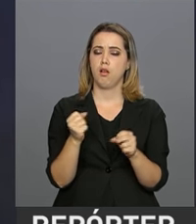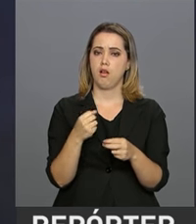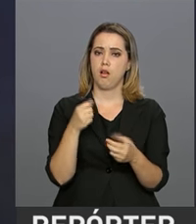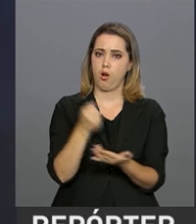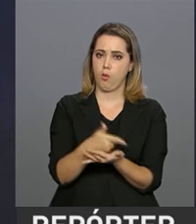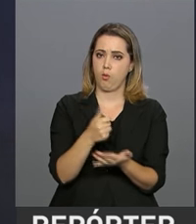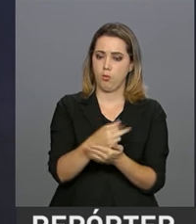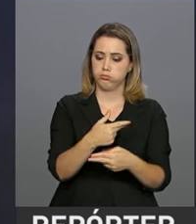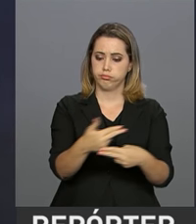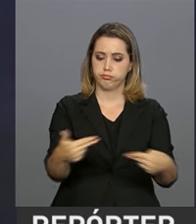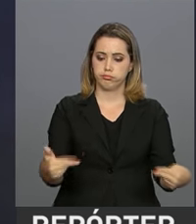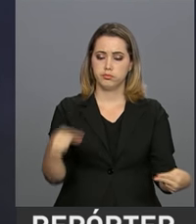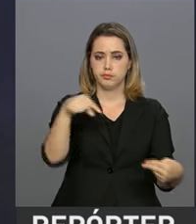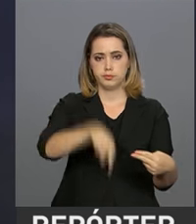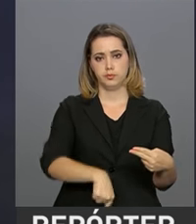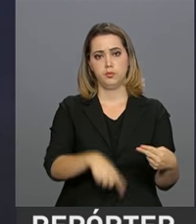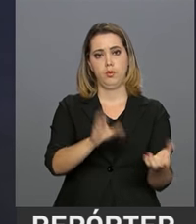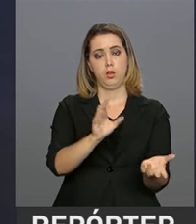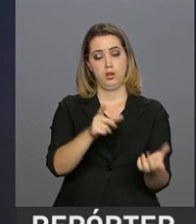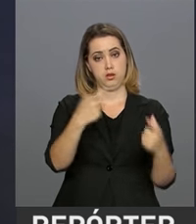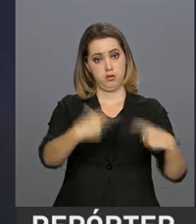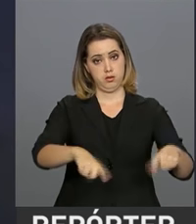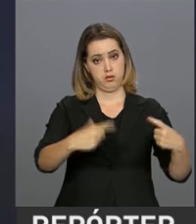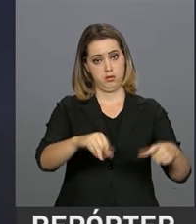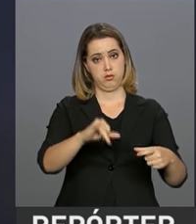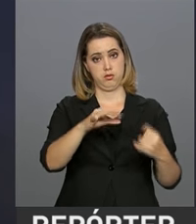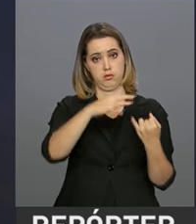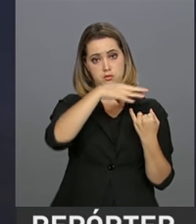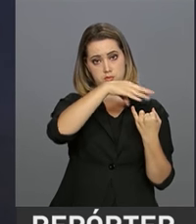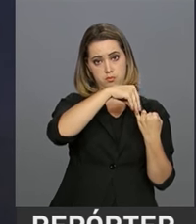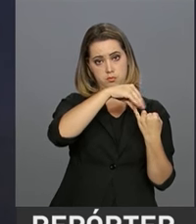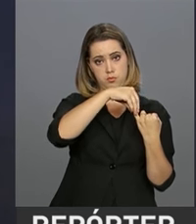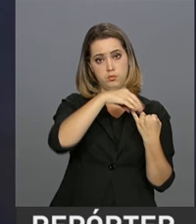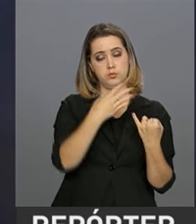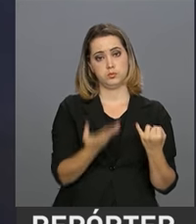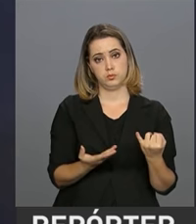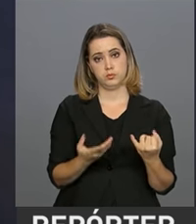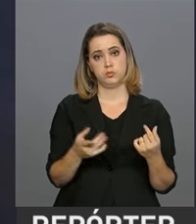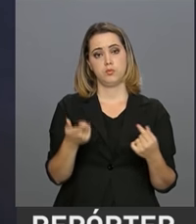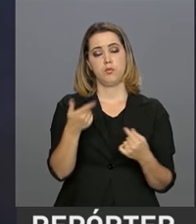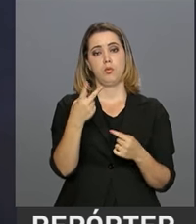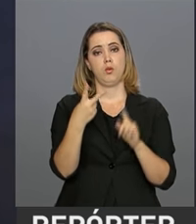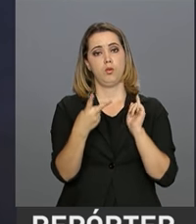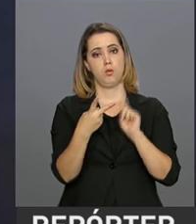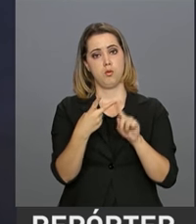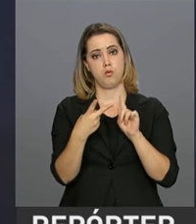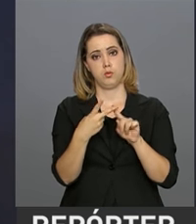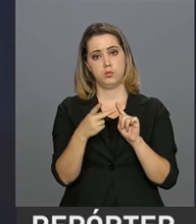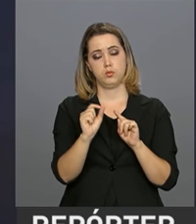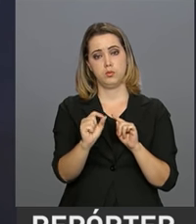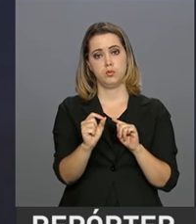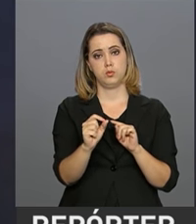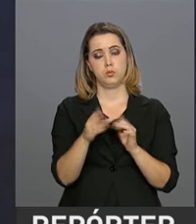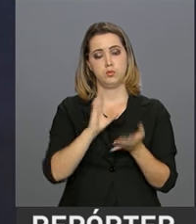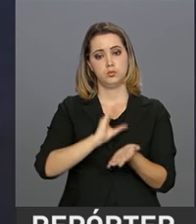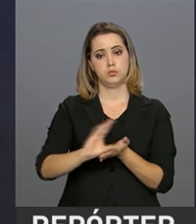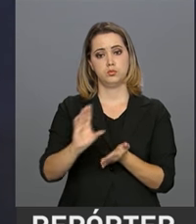de equipamentos aqui no campus de Serra Talhada do Instituto Federal do Sertão Pernambucano. O segundo termo destina